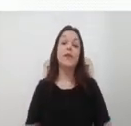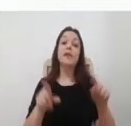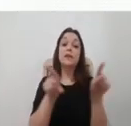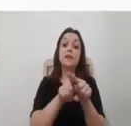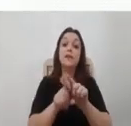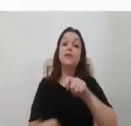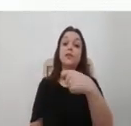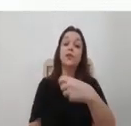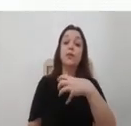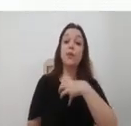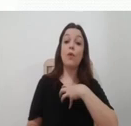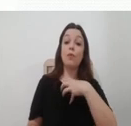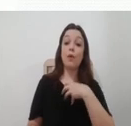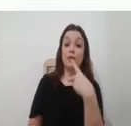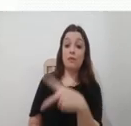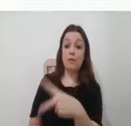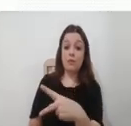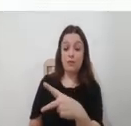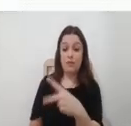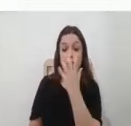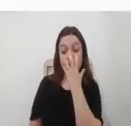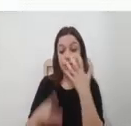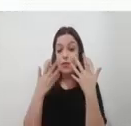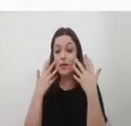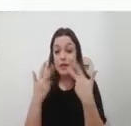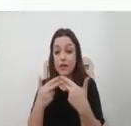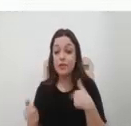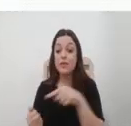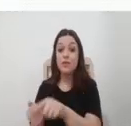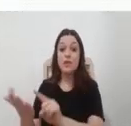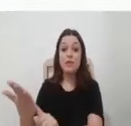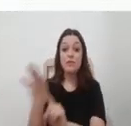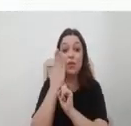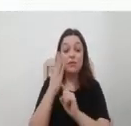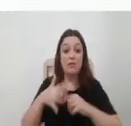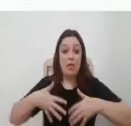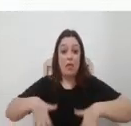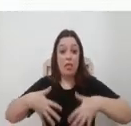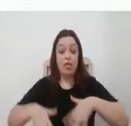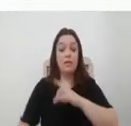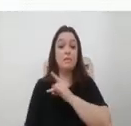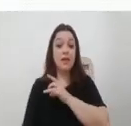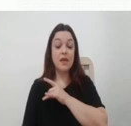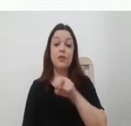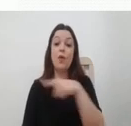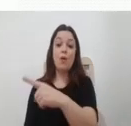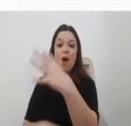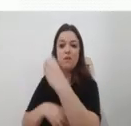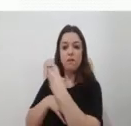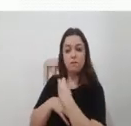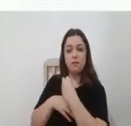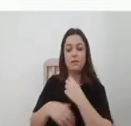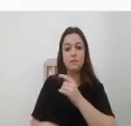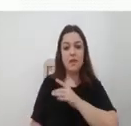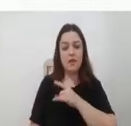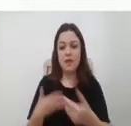E com relação ao comportamento do animal, né, que foi aquilo que eu falei, se o animal parece demonstrar medo